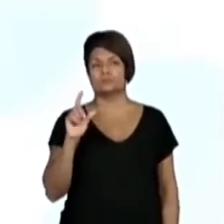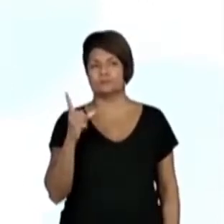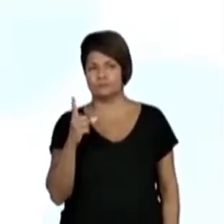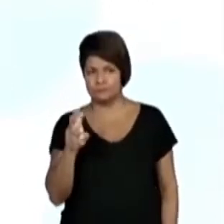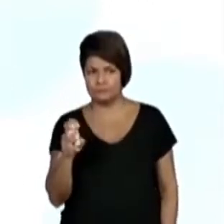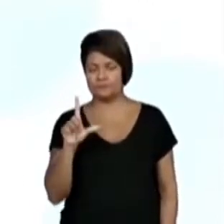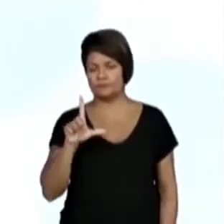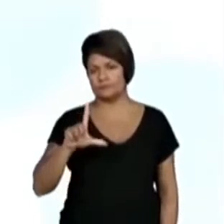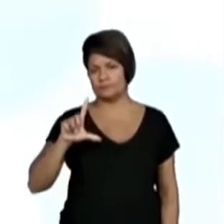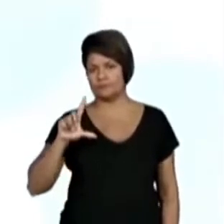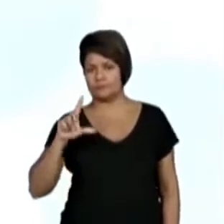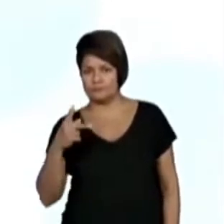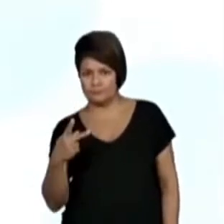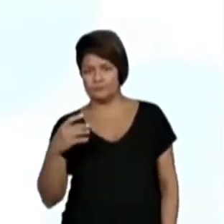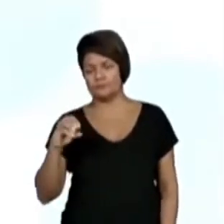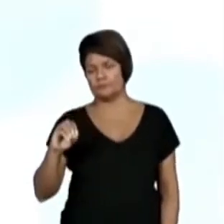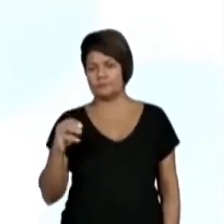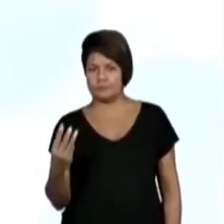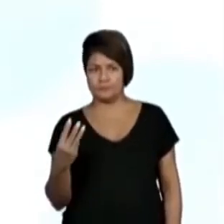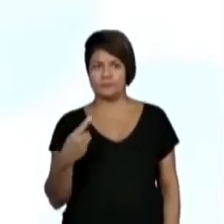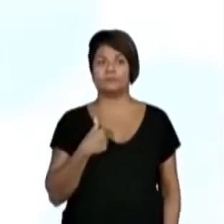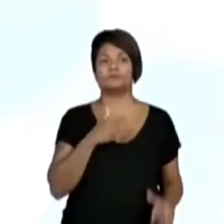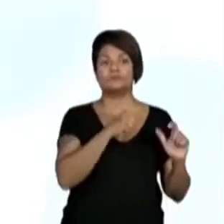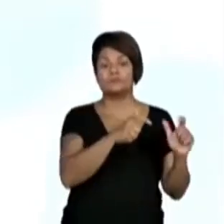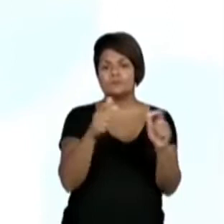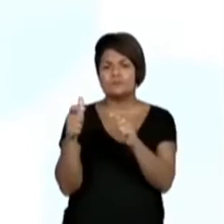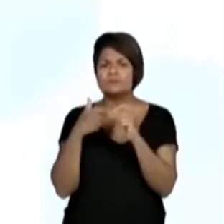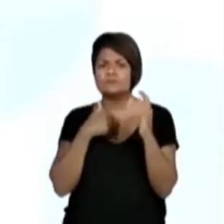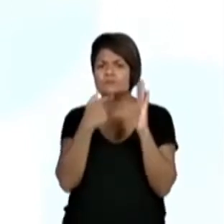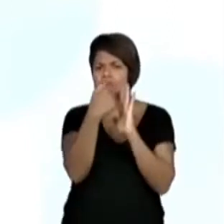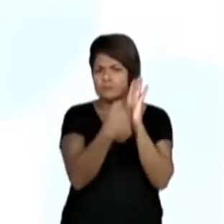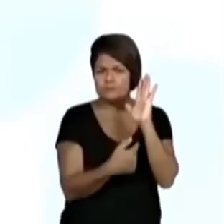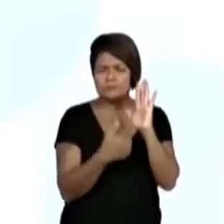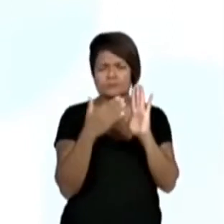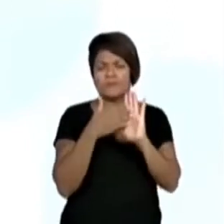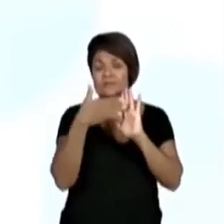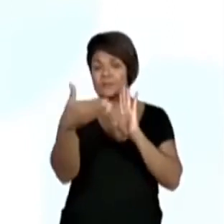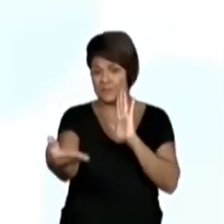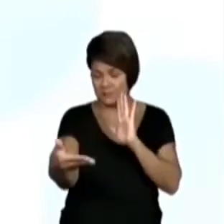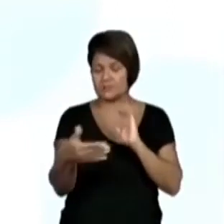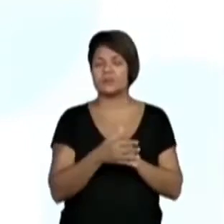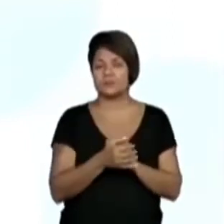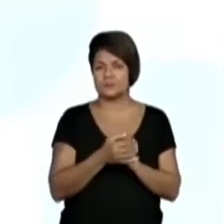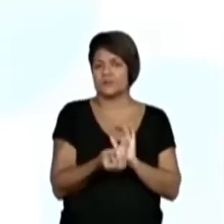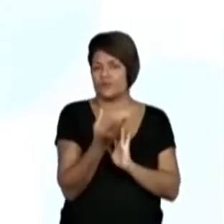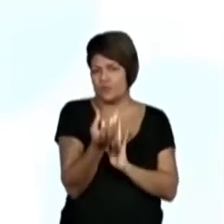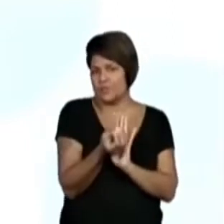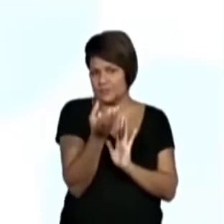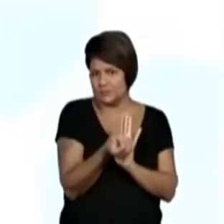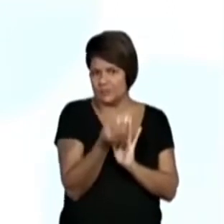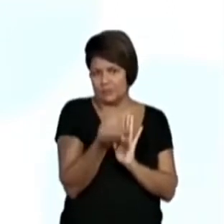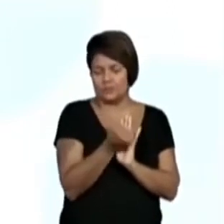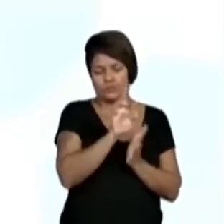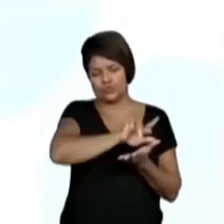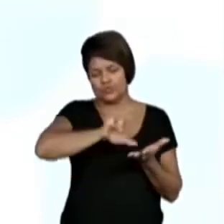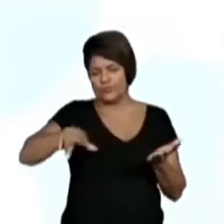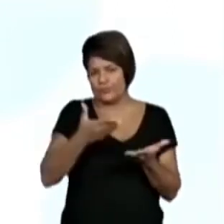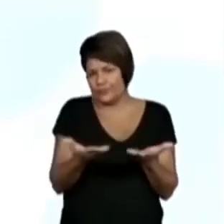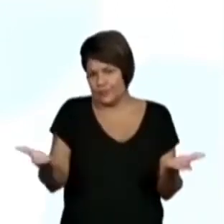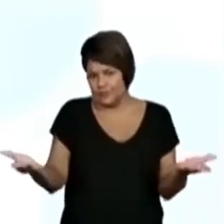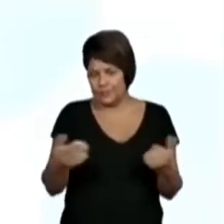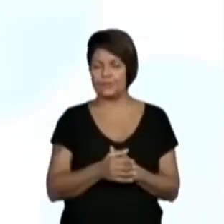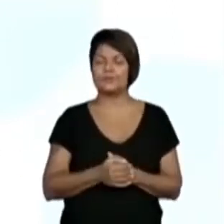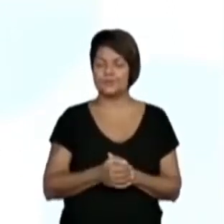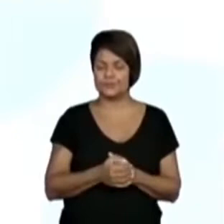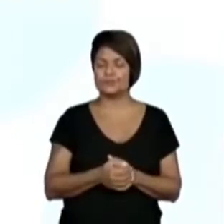LP 03. Localizar informações explícitas em textos de diferentes gêneros